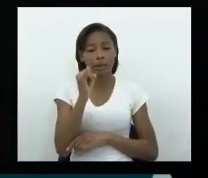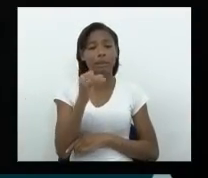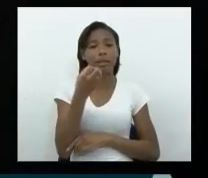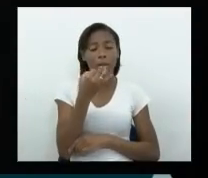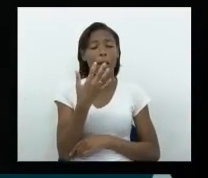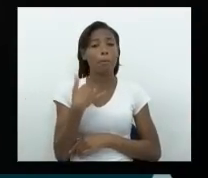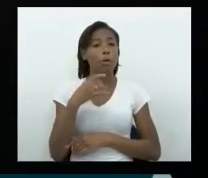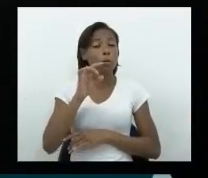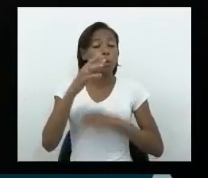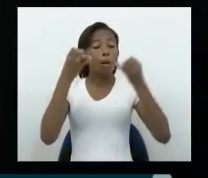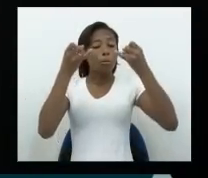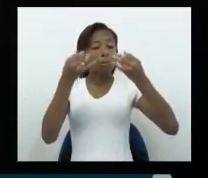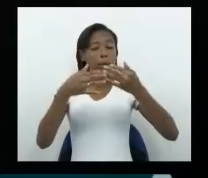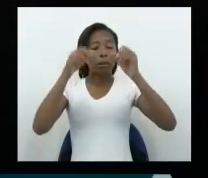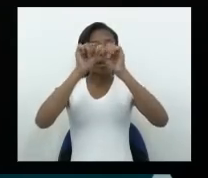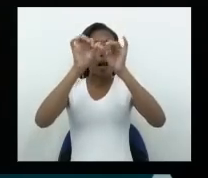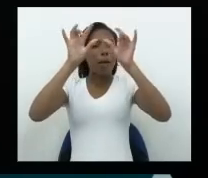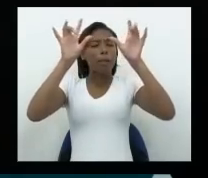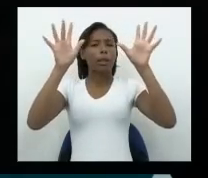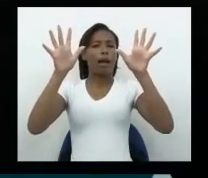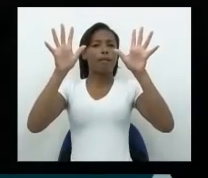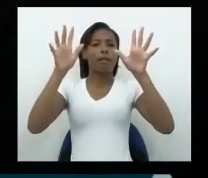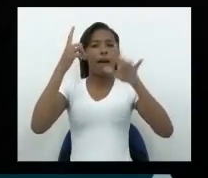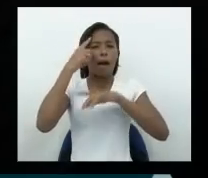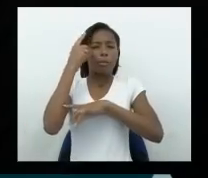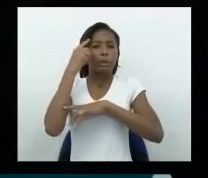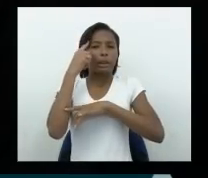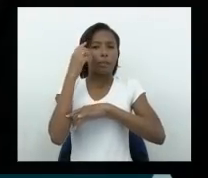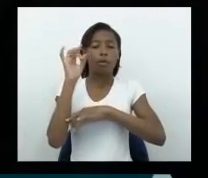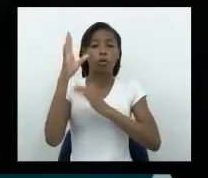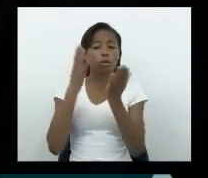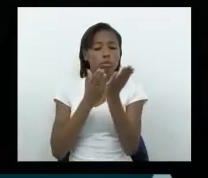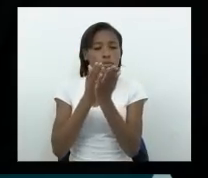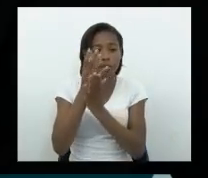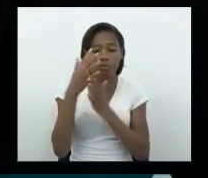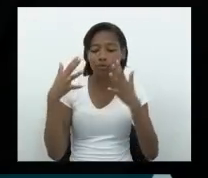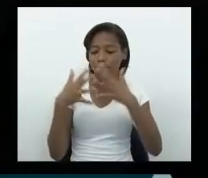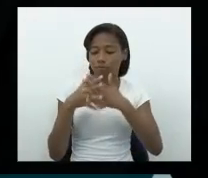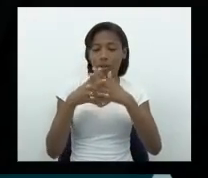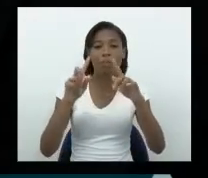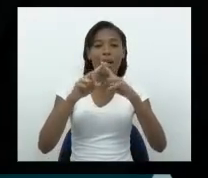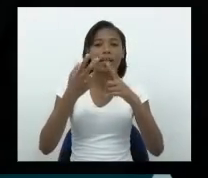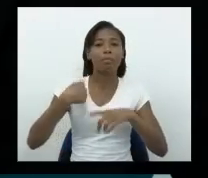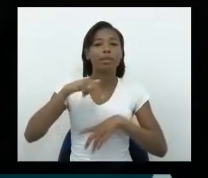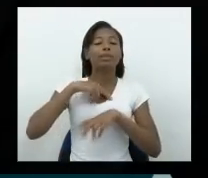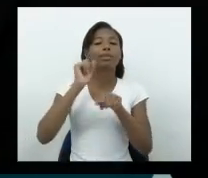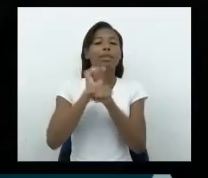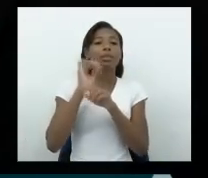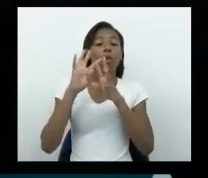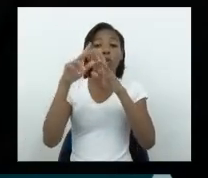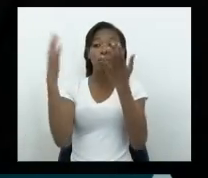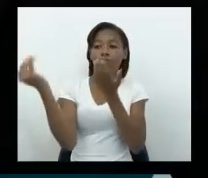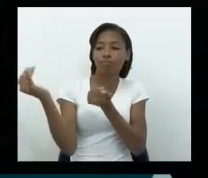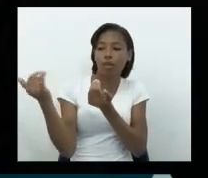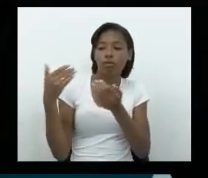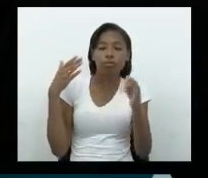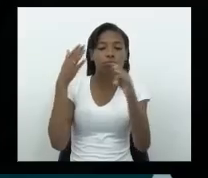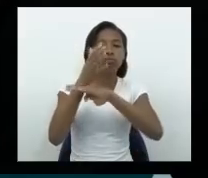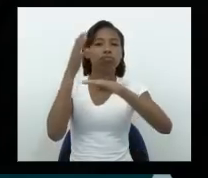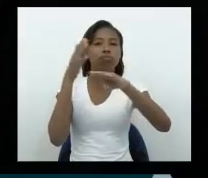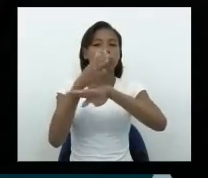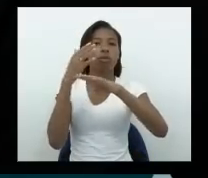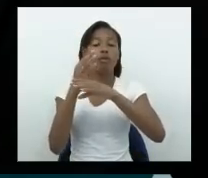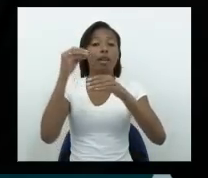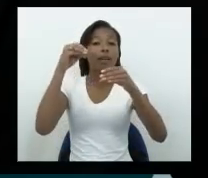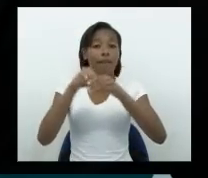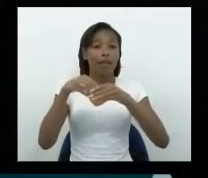servindo um pouco o debate, para mostrar que os caminhos são complicados e a gente espera que a juventude venha fazer